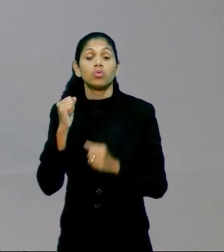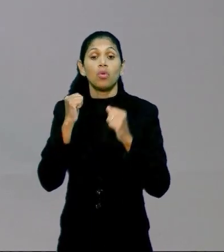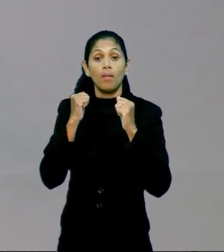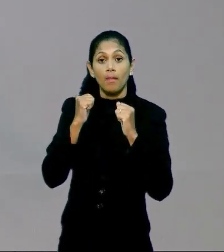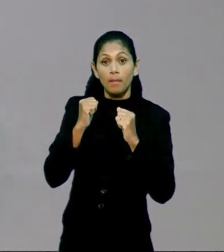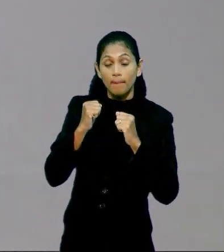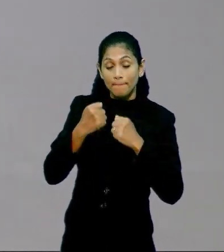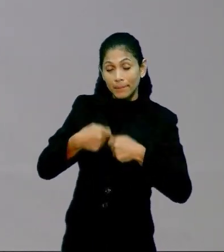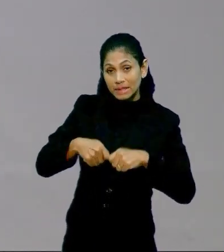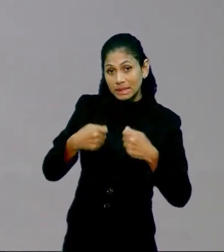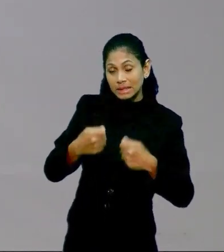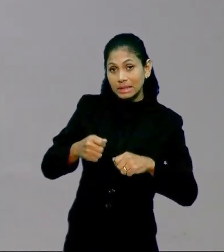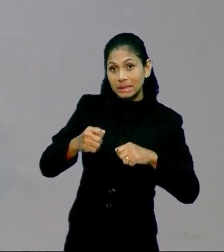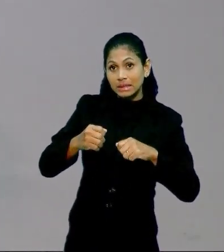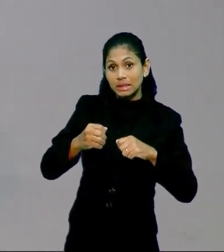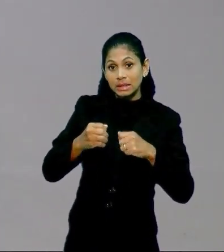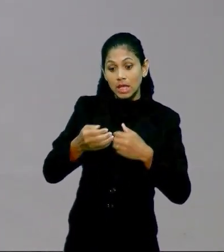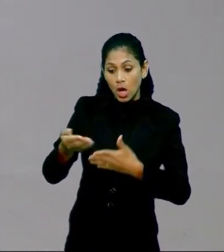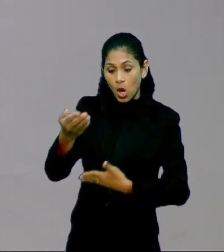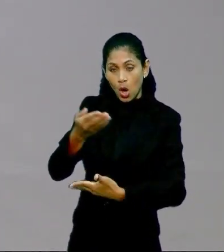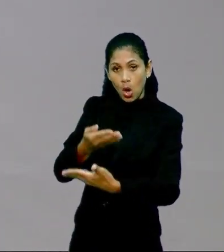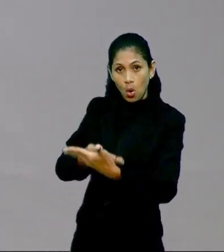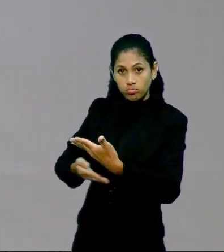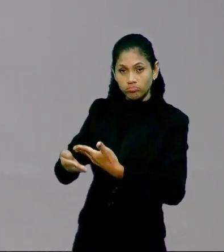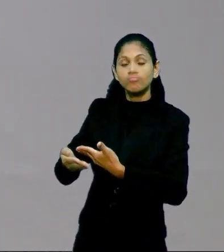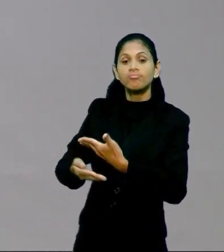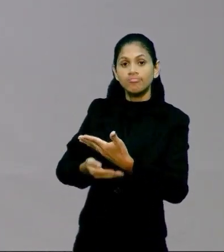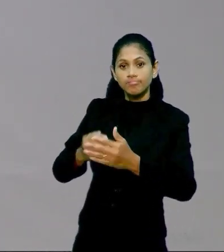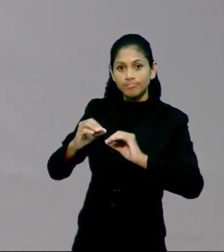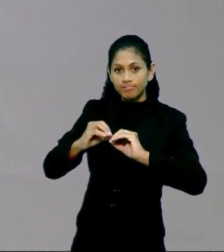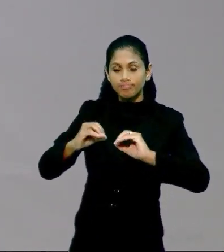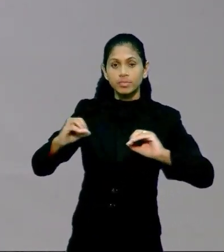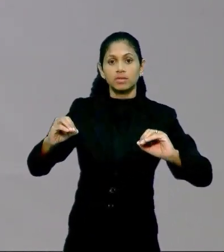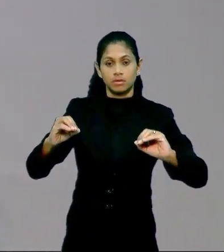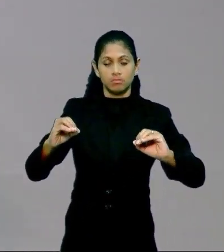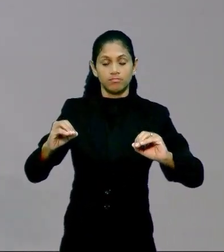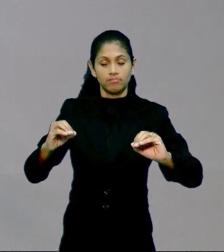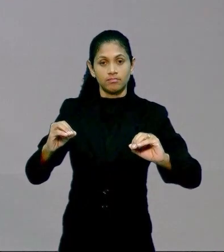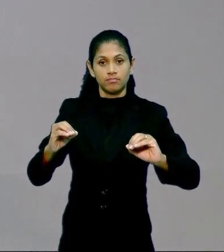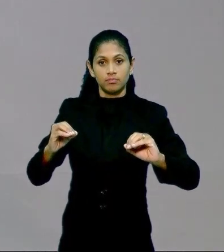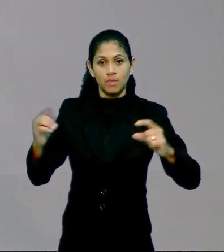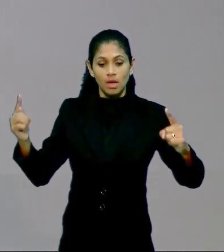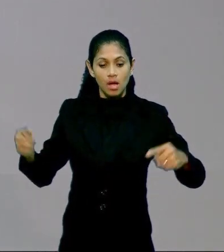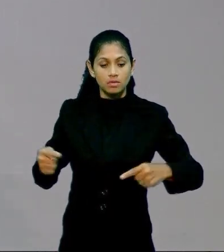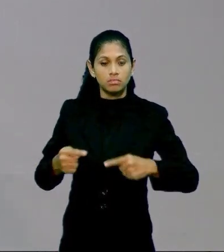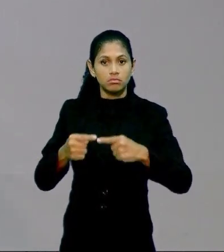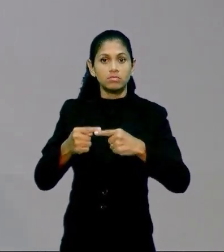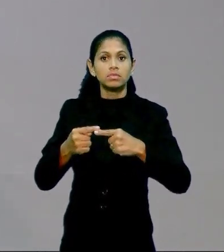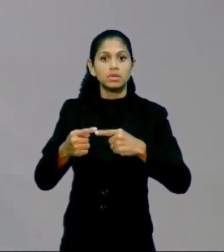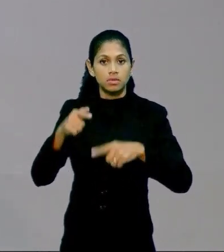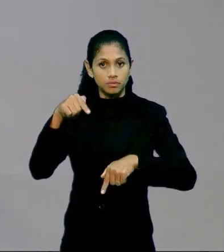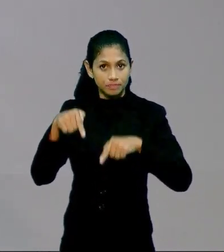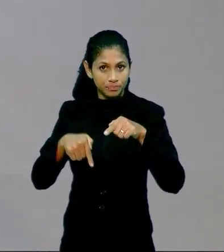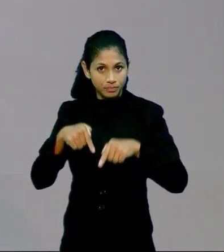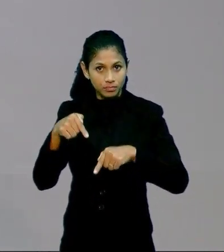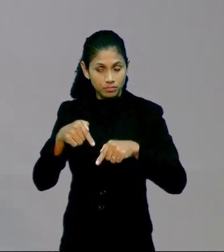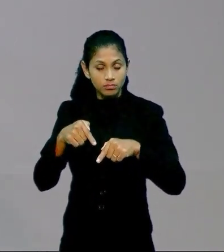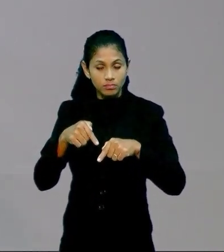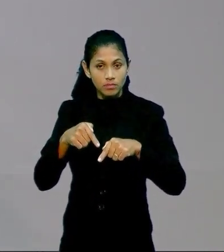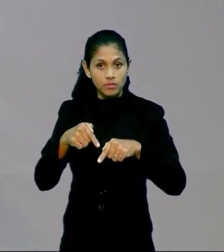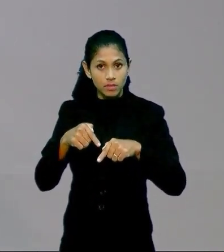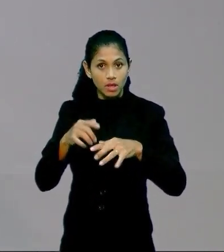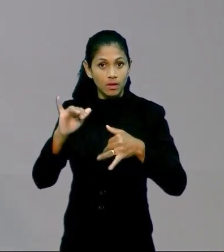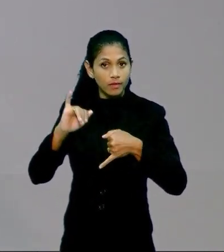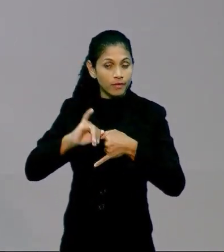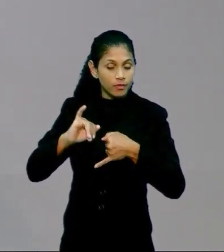gente vai ter que compartilhar a ligação, né? A ligação química. E aí vai formar as diversas substâncias que